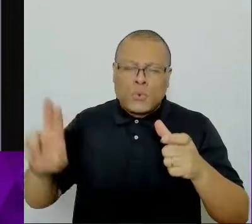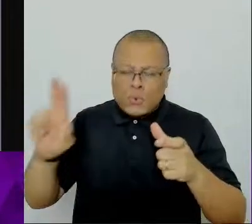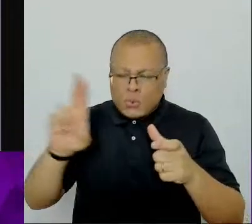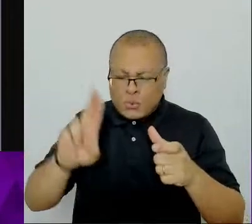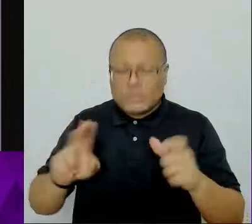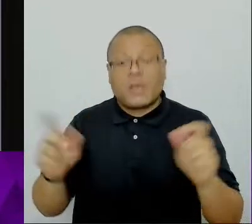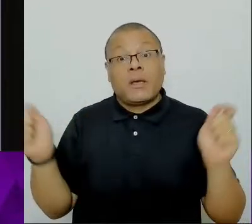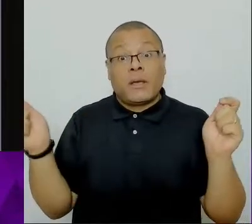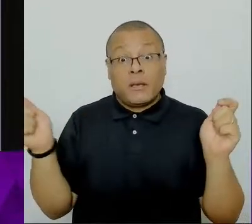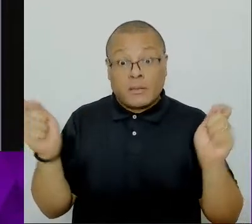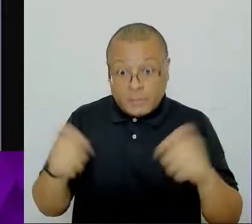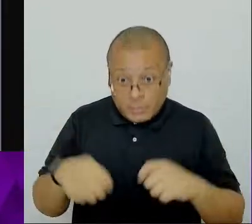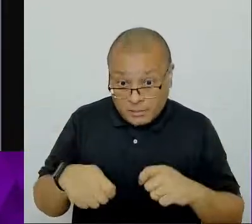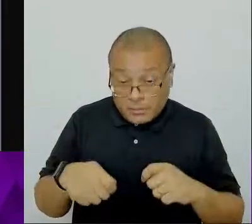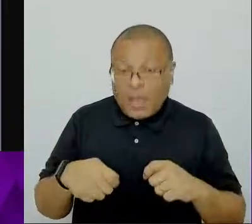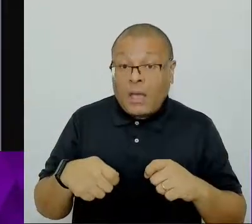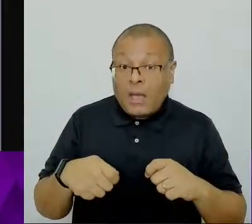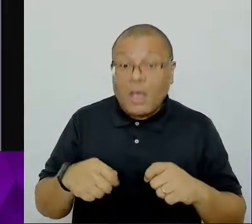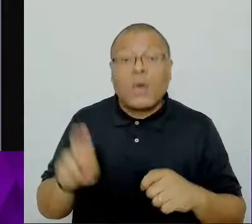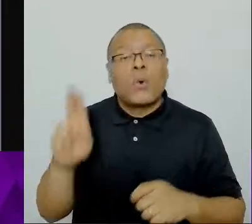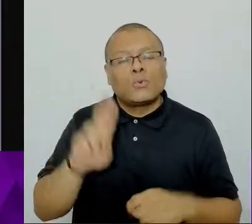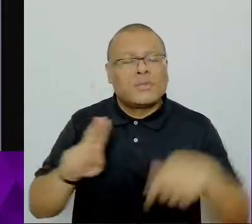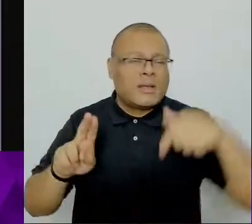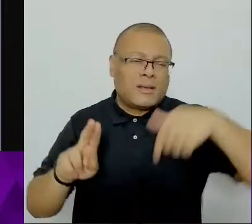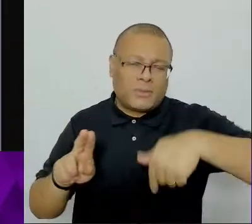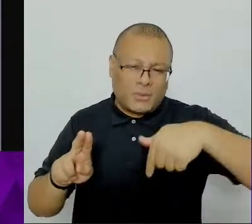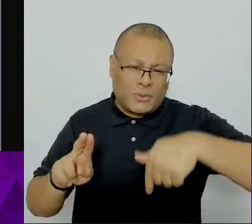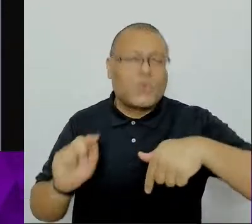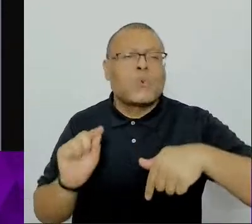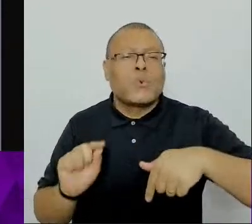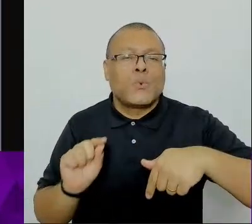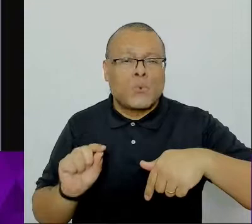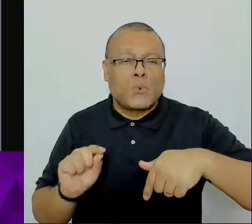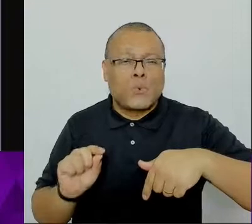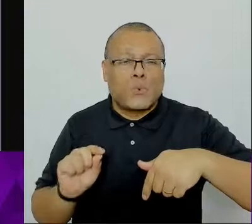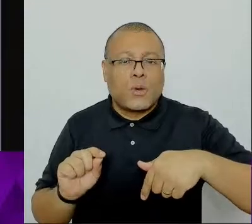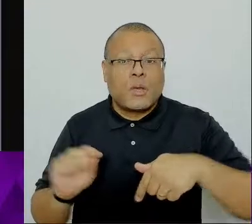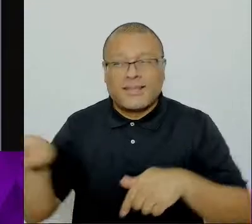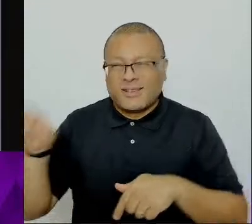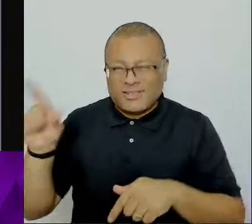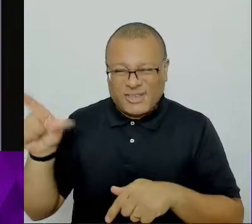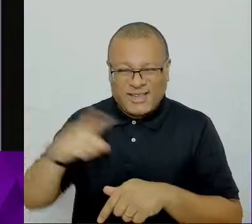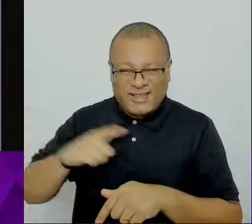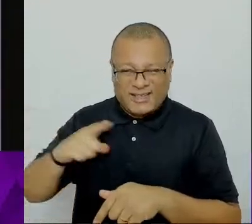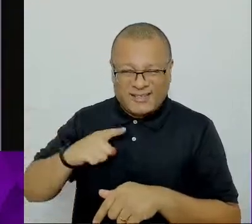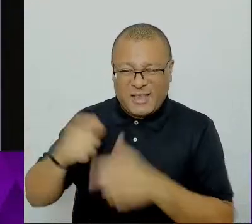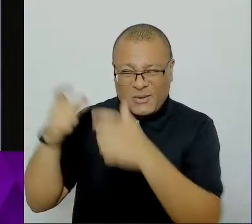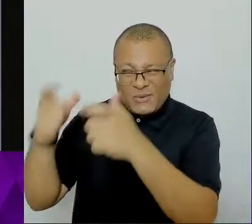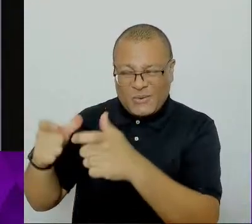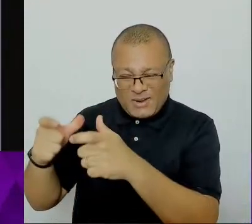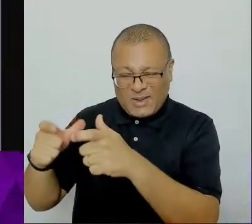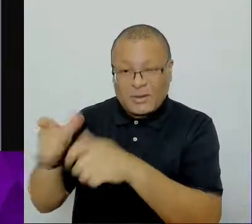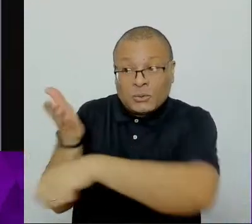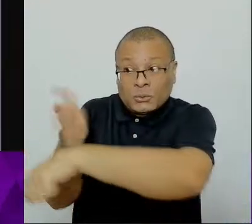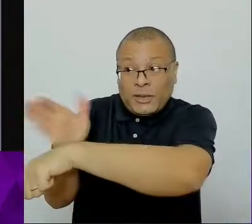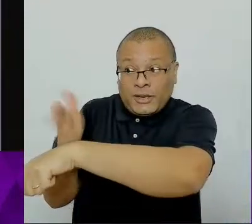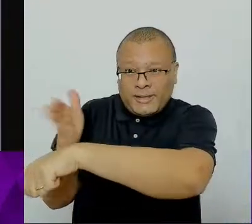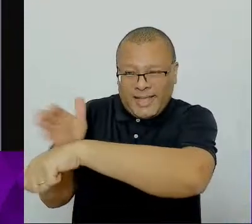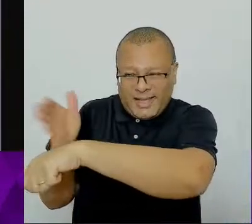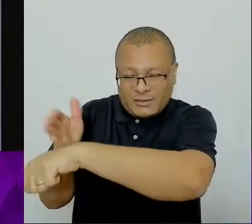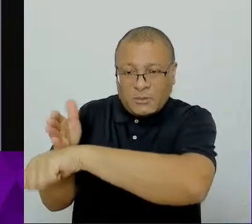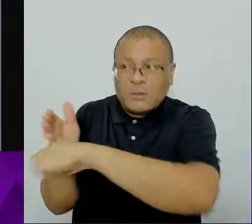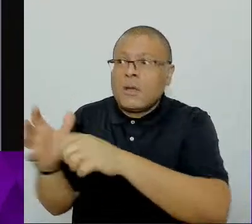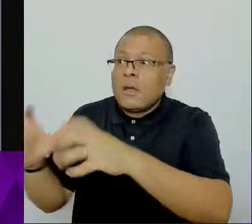também é muito utilizada, que é, a partir desses modelos pré-treinados, fazer o que a gente chama de transferência